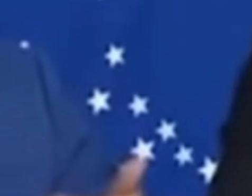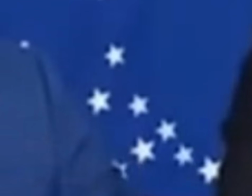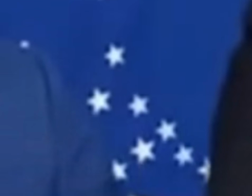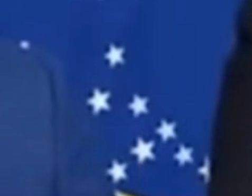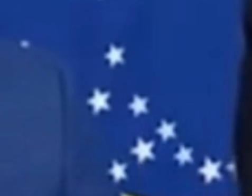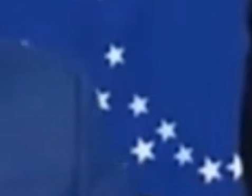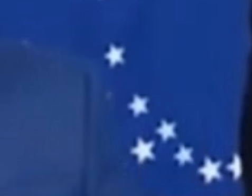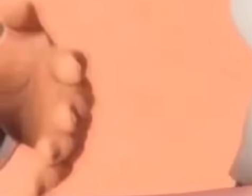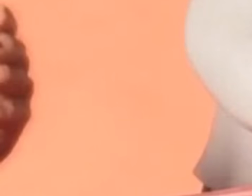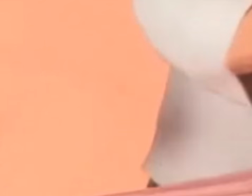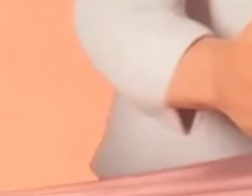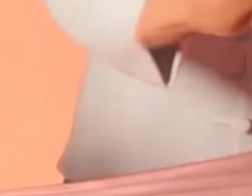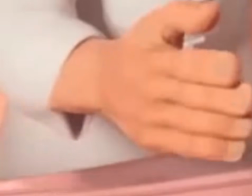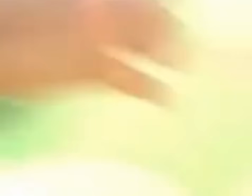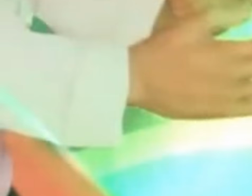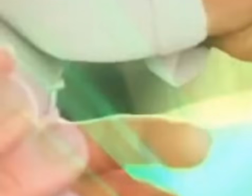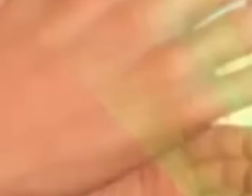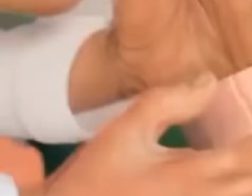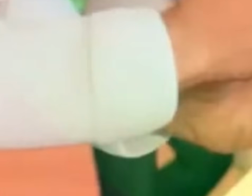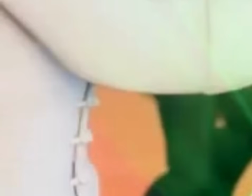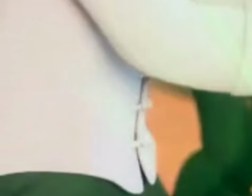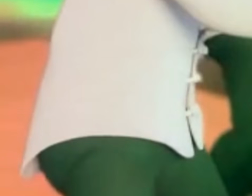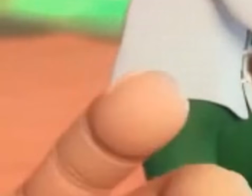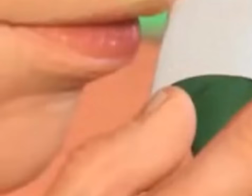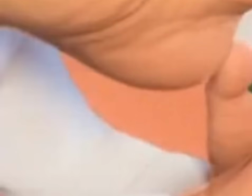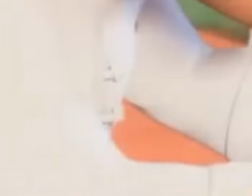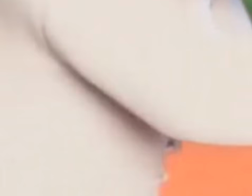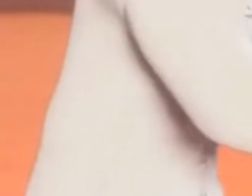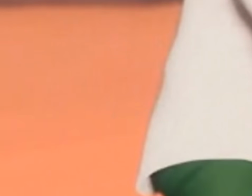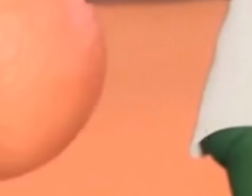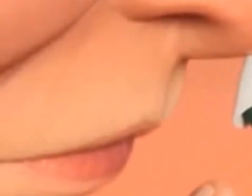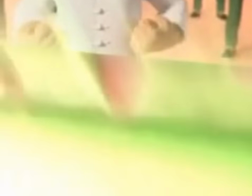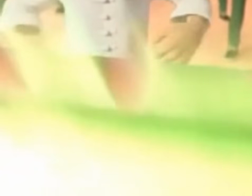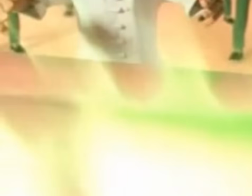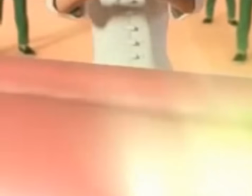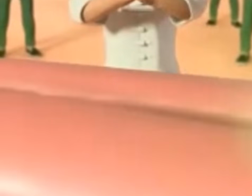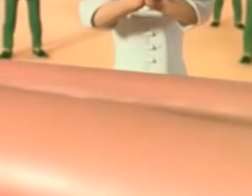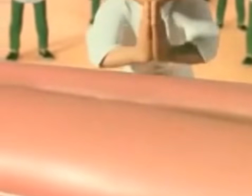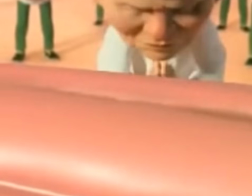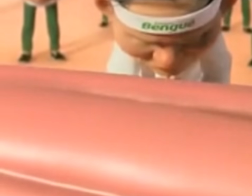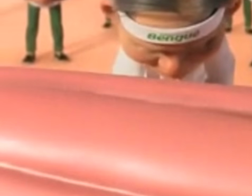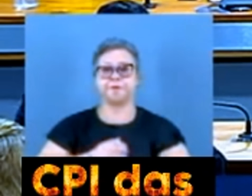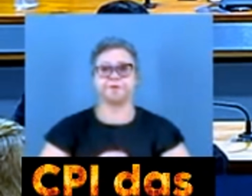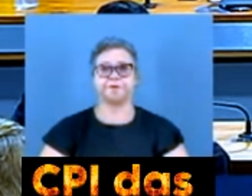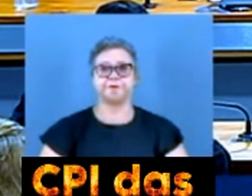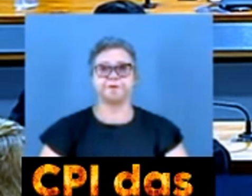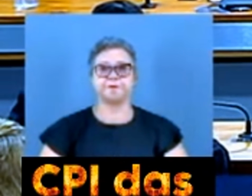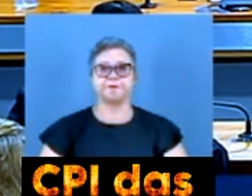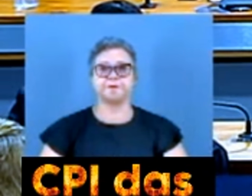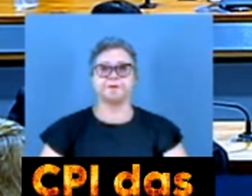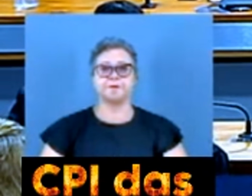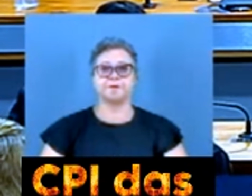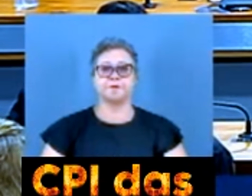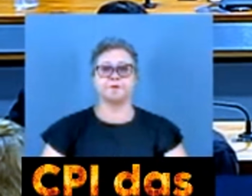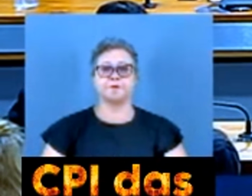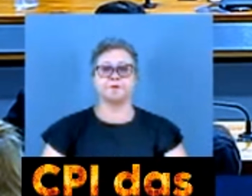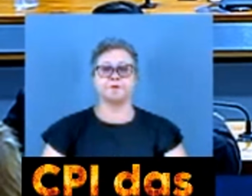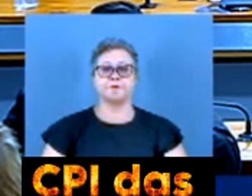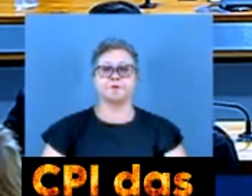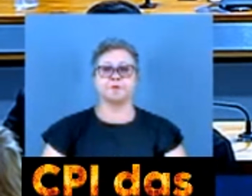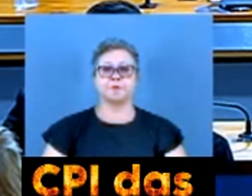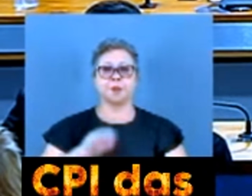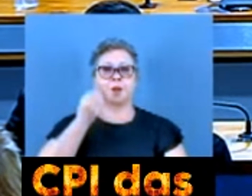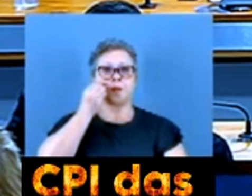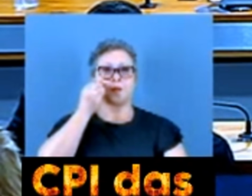especialistas que agem no foco da dor para o alívio das dores musculares e torcicolos. Tudo bem, enquanto ele consiga